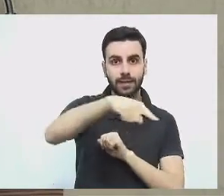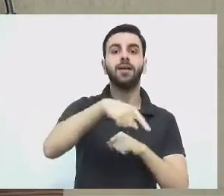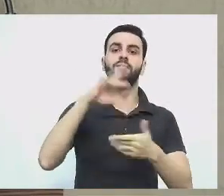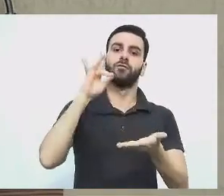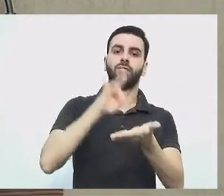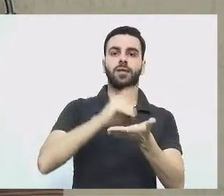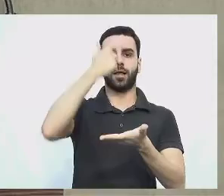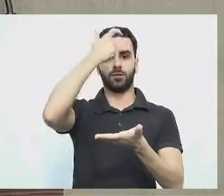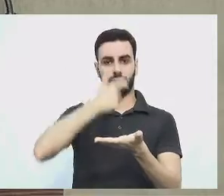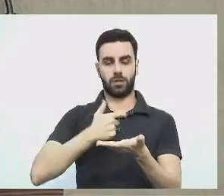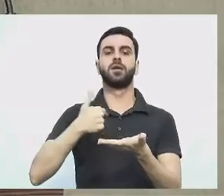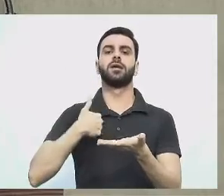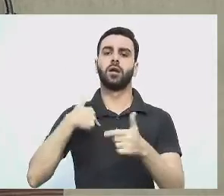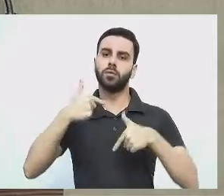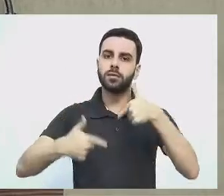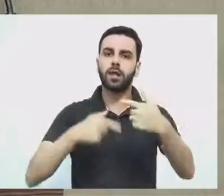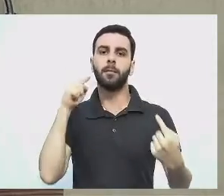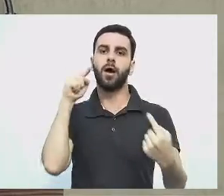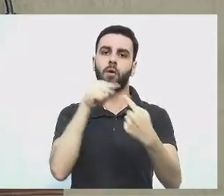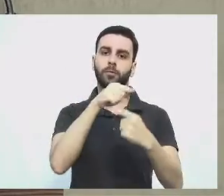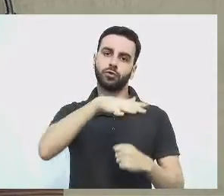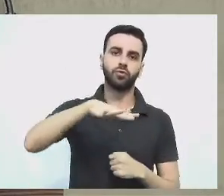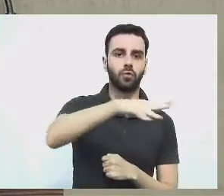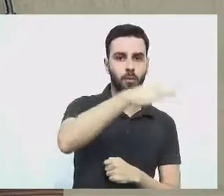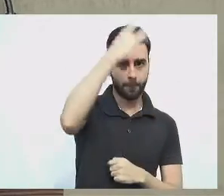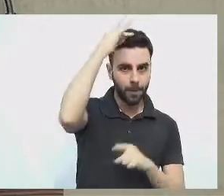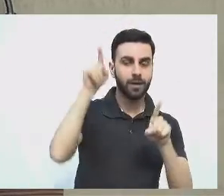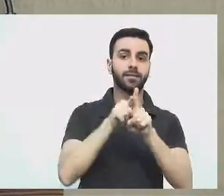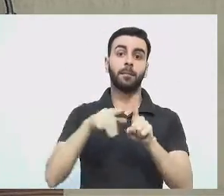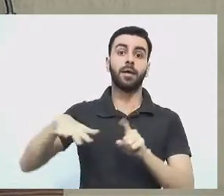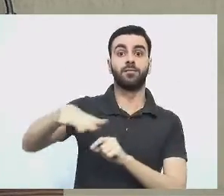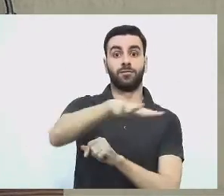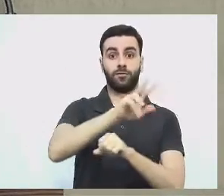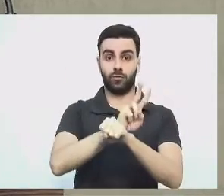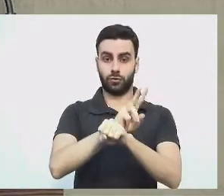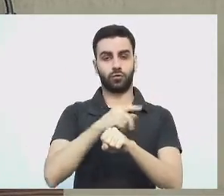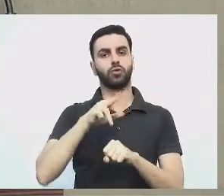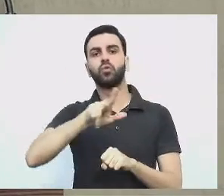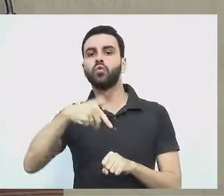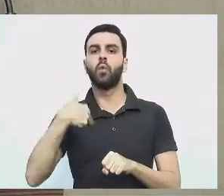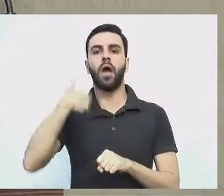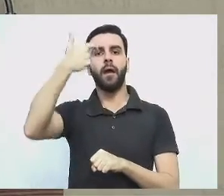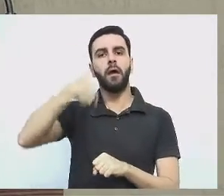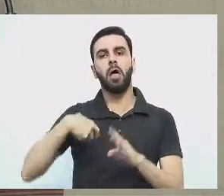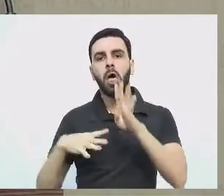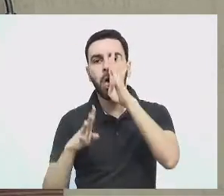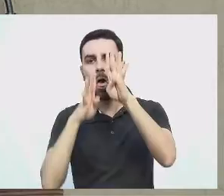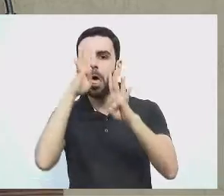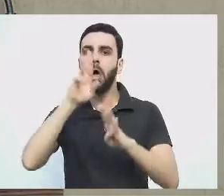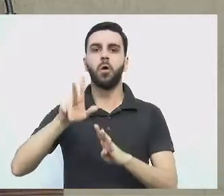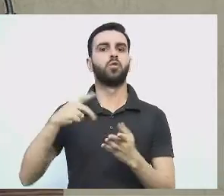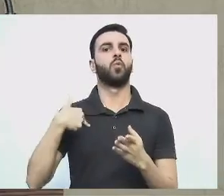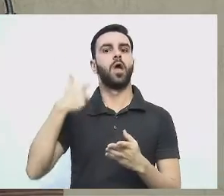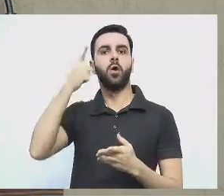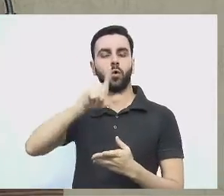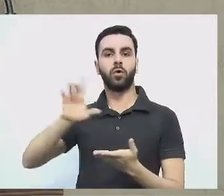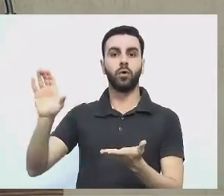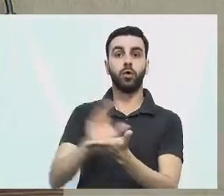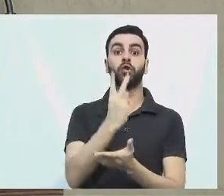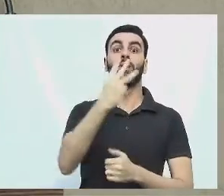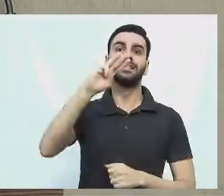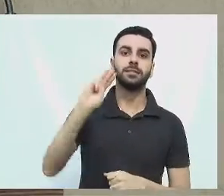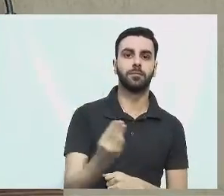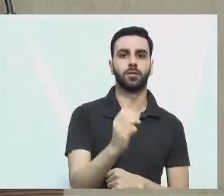sou uma pessoa que trabalha pelo bairro, que trabalha por Viçosa. Não foi qualquer vereador como eu que trouxe 2 milhões